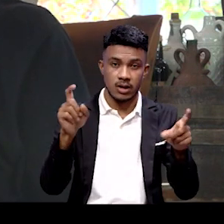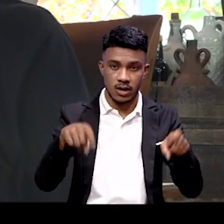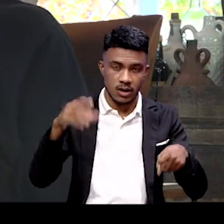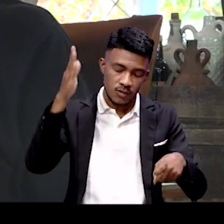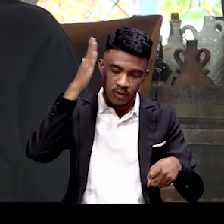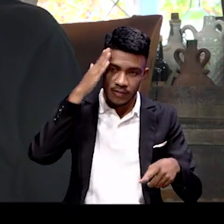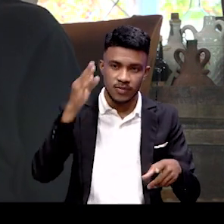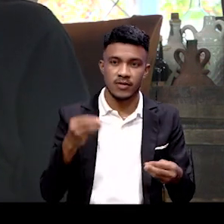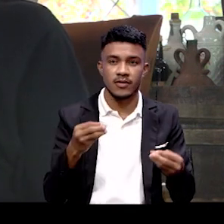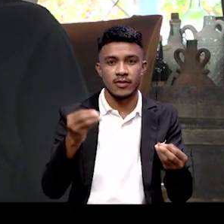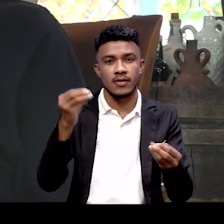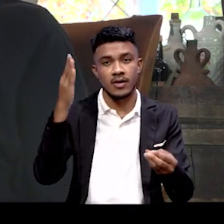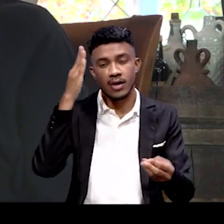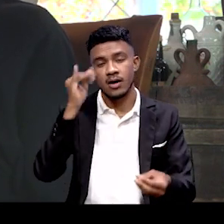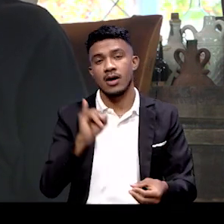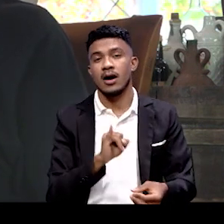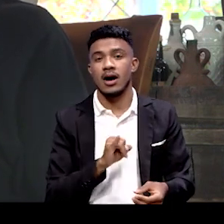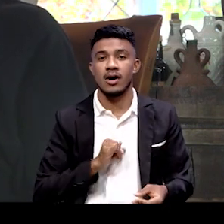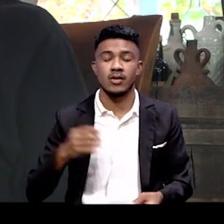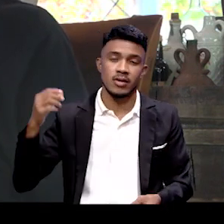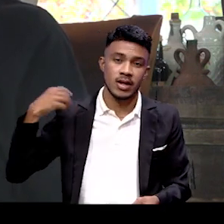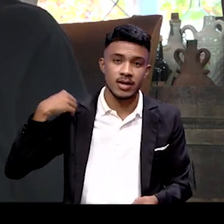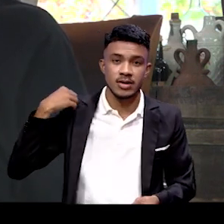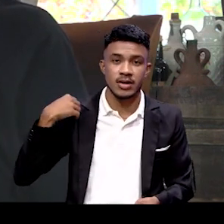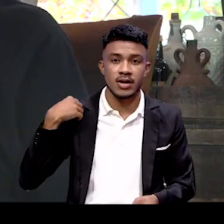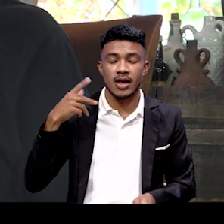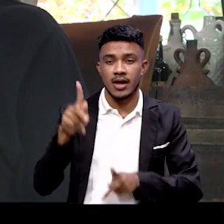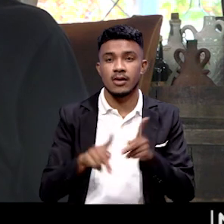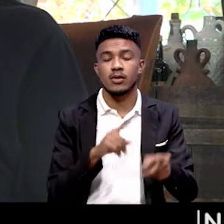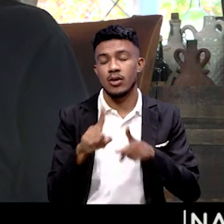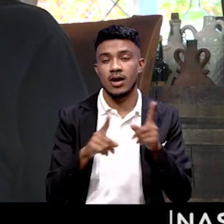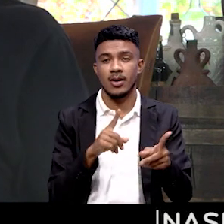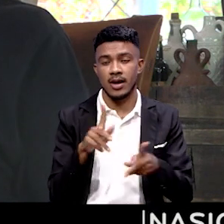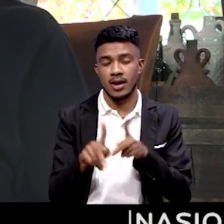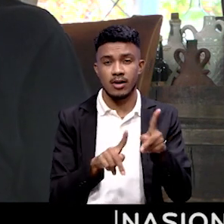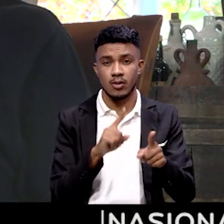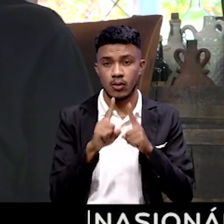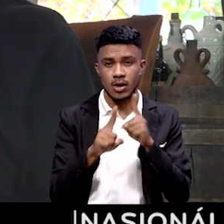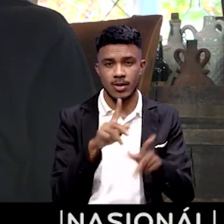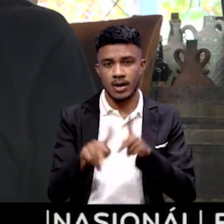Ao desafio, candidato presidente Ciro Toto para a Tete.